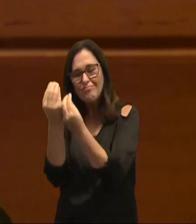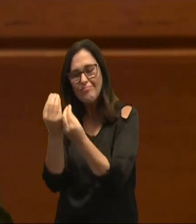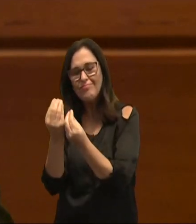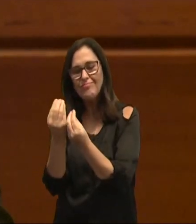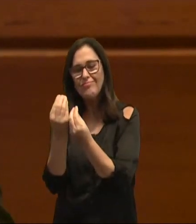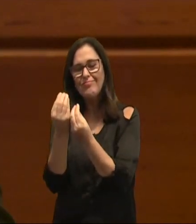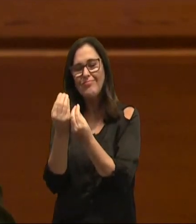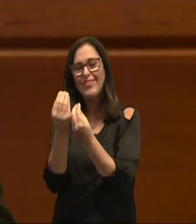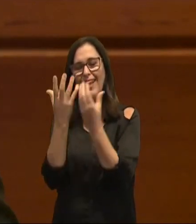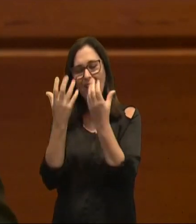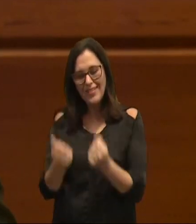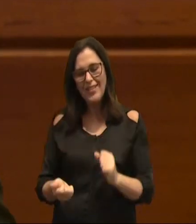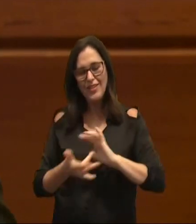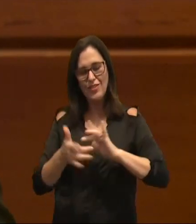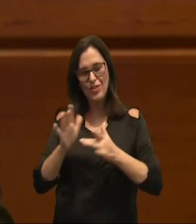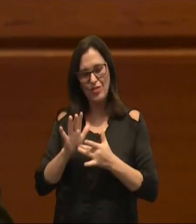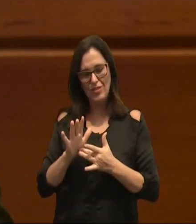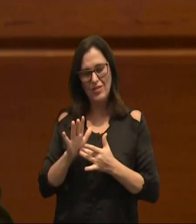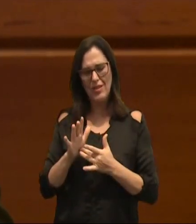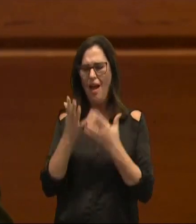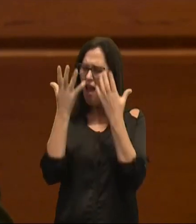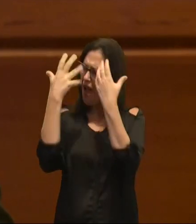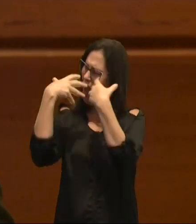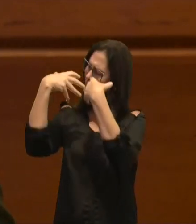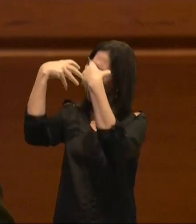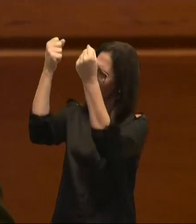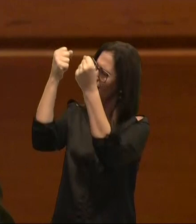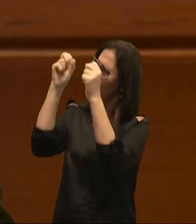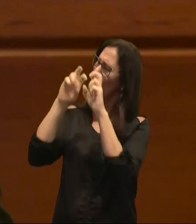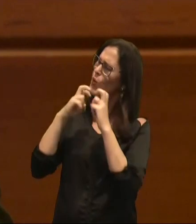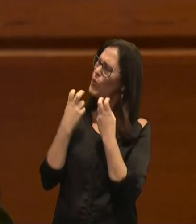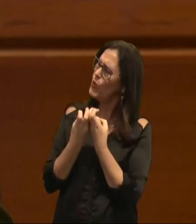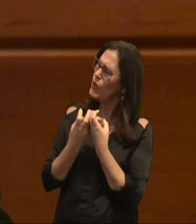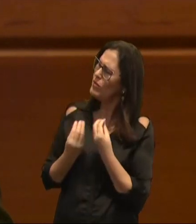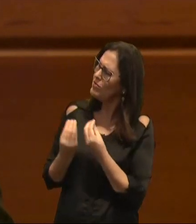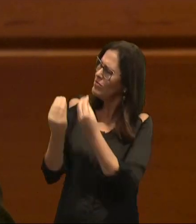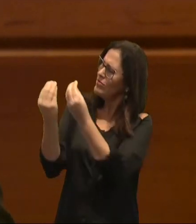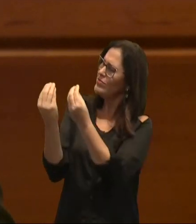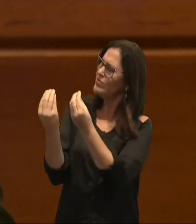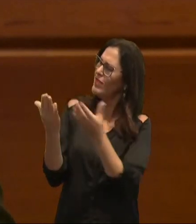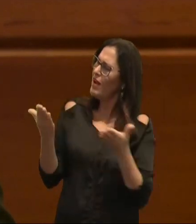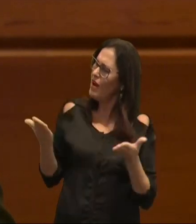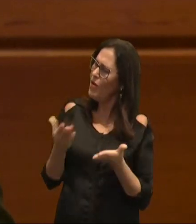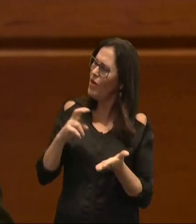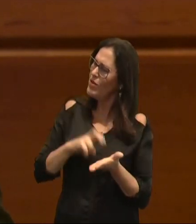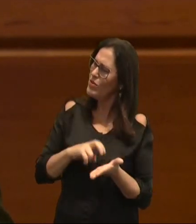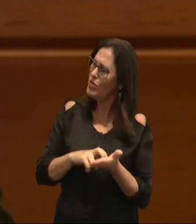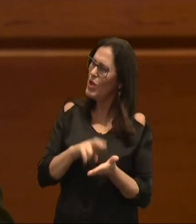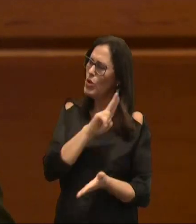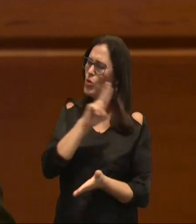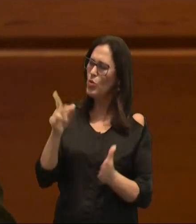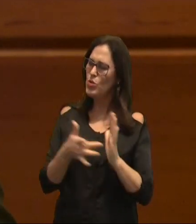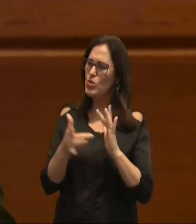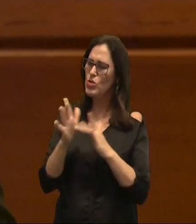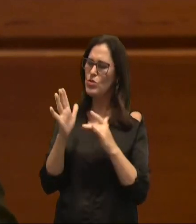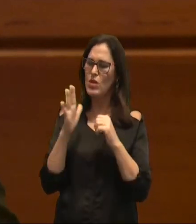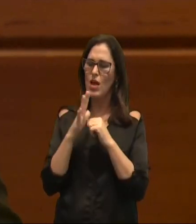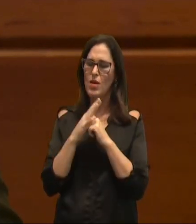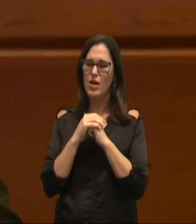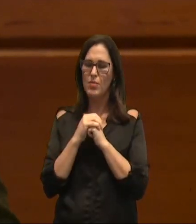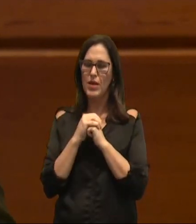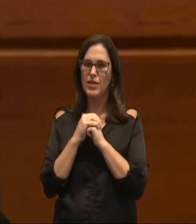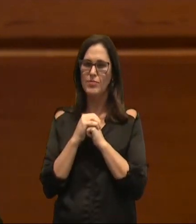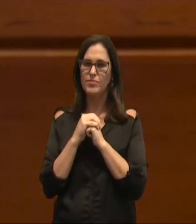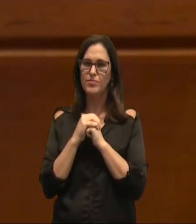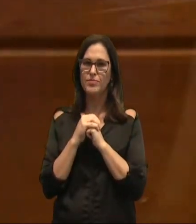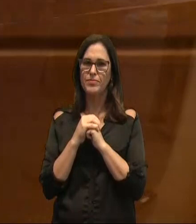vidas para o Redentor. Recebe, Senhor Deus, este culto que nós Te prestamos nessa manhã, em nome de Jesus. Amém.